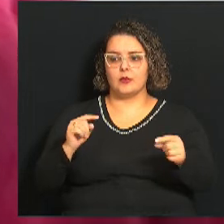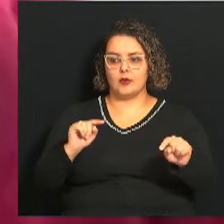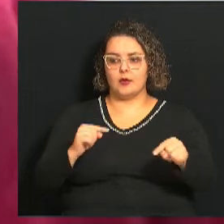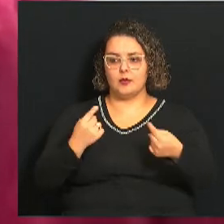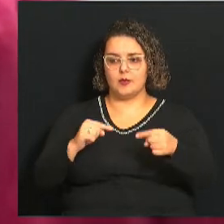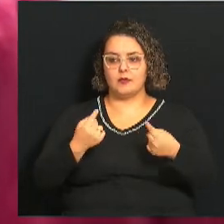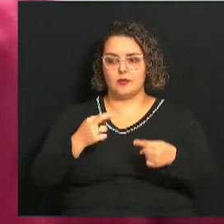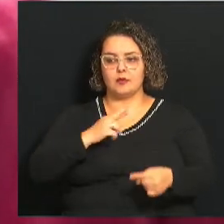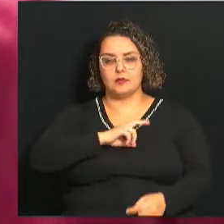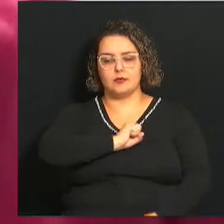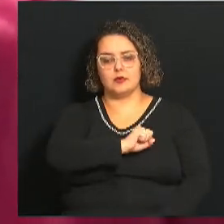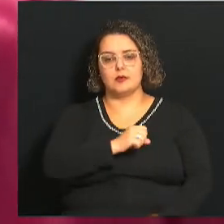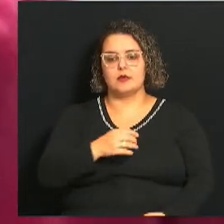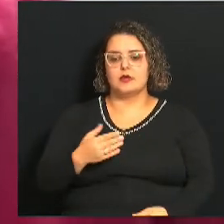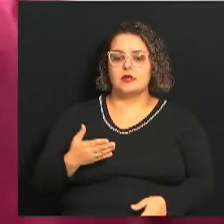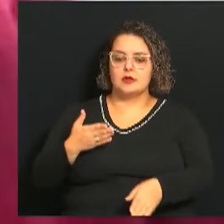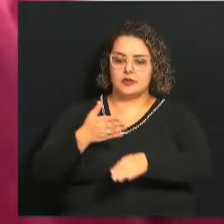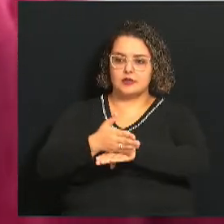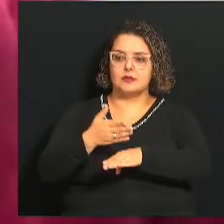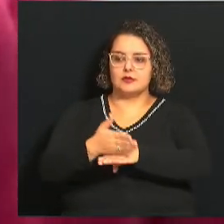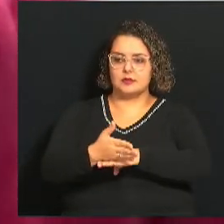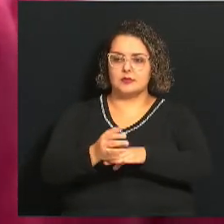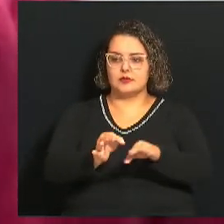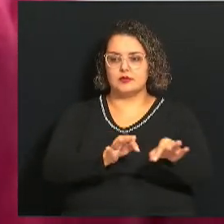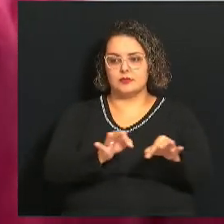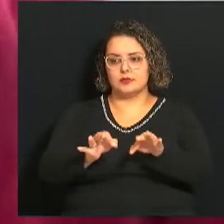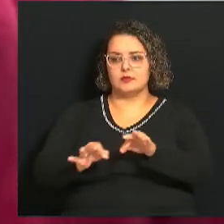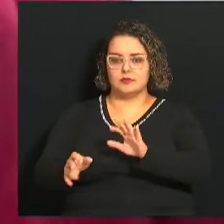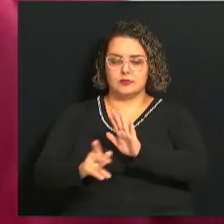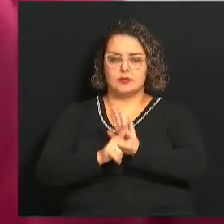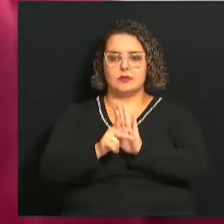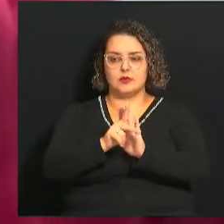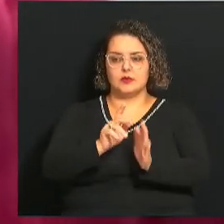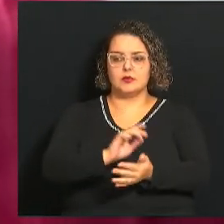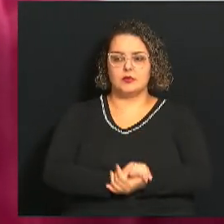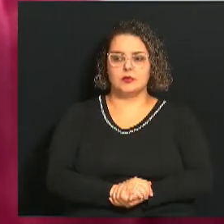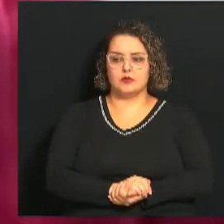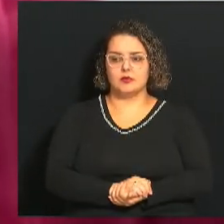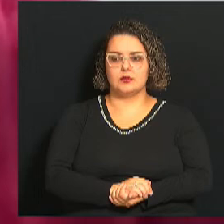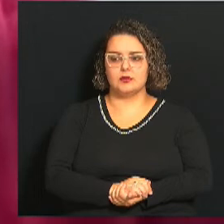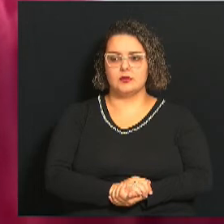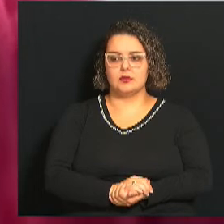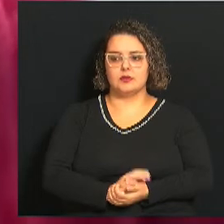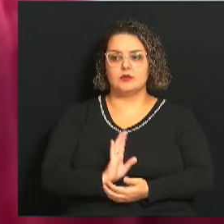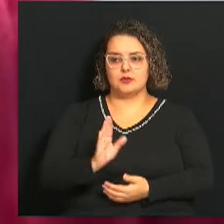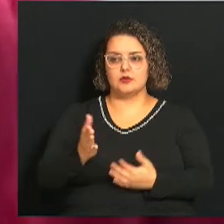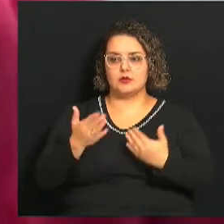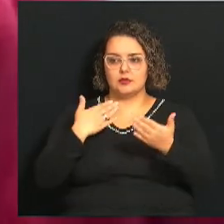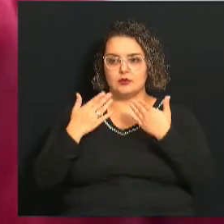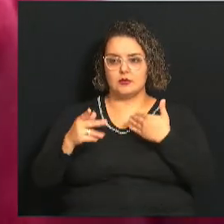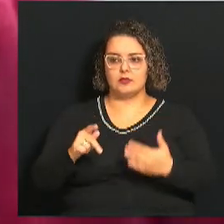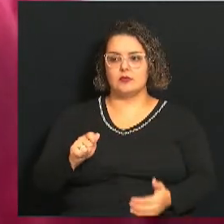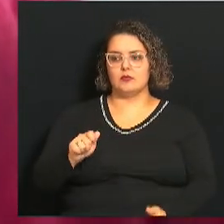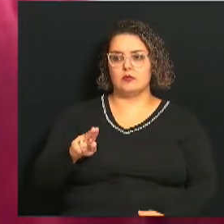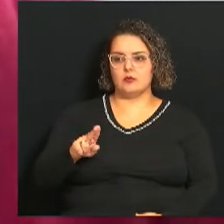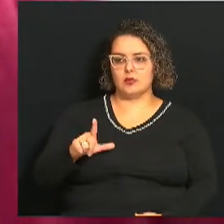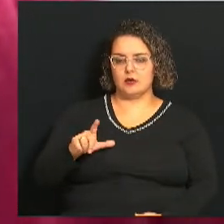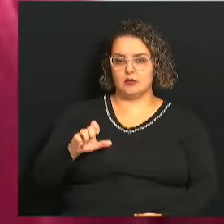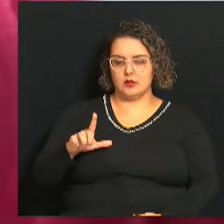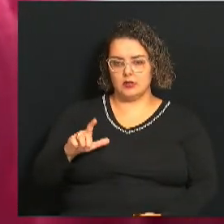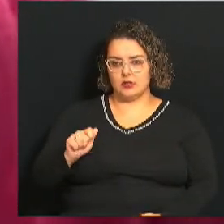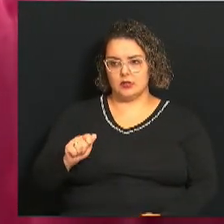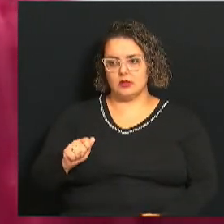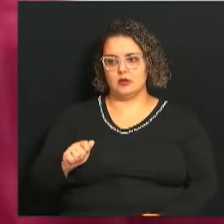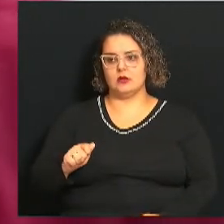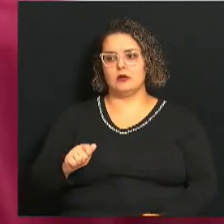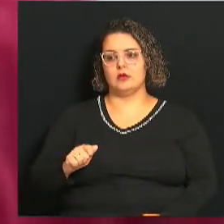nossa participação aí em alguns projetos, eu já conversei alguma coisa com o Paulela, reforço aqui o